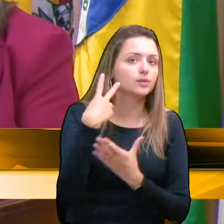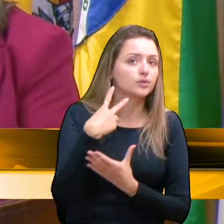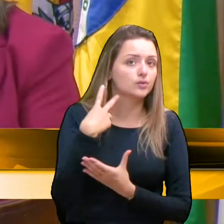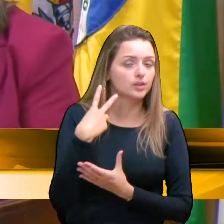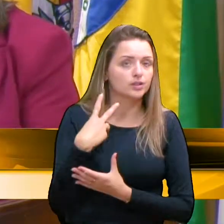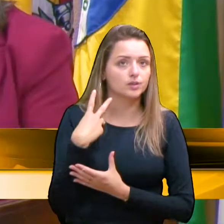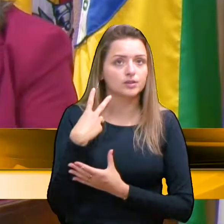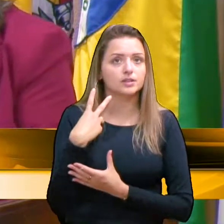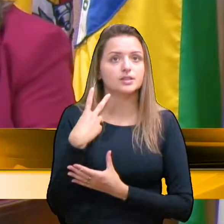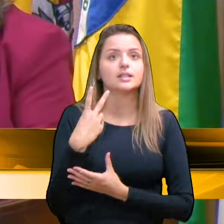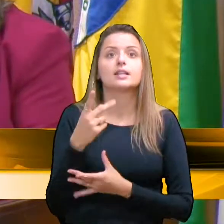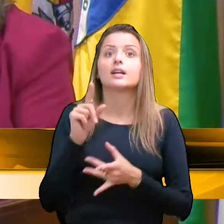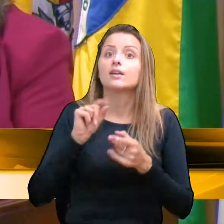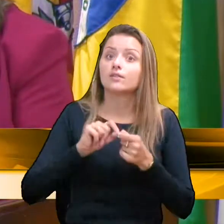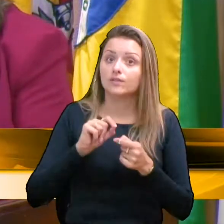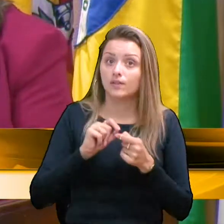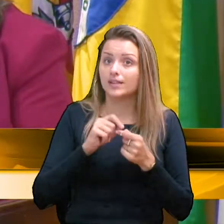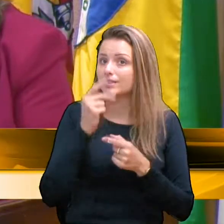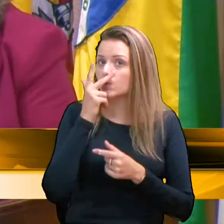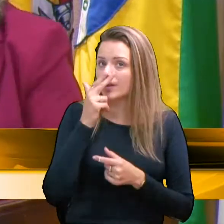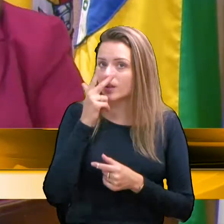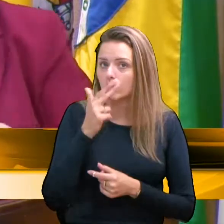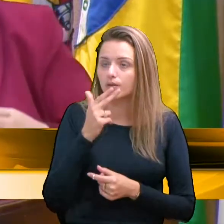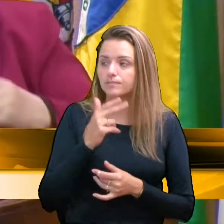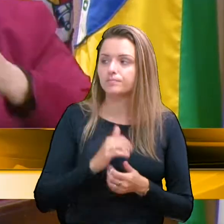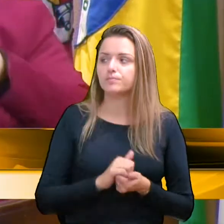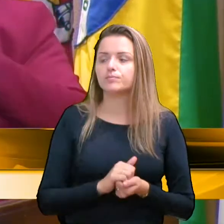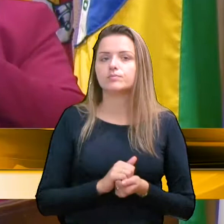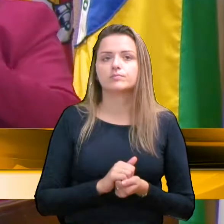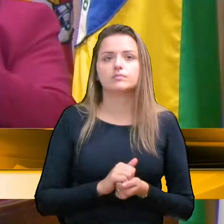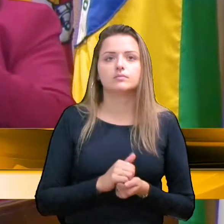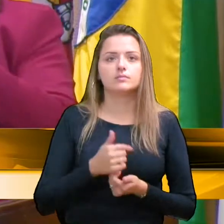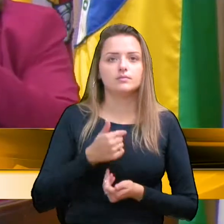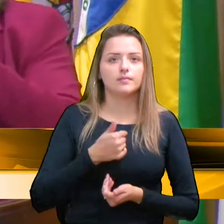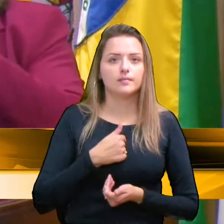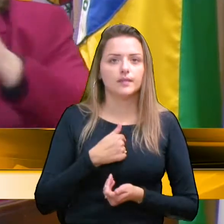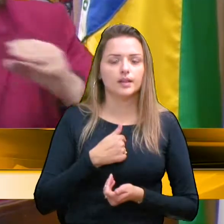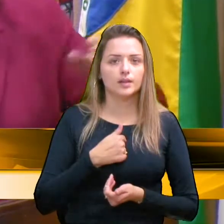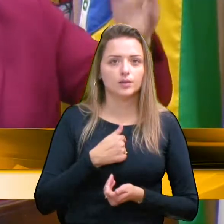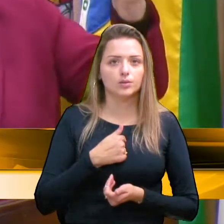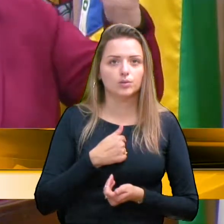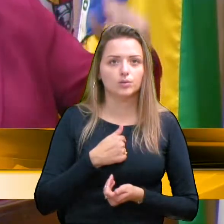né, façam o mesmo. Eu vou...